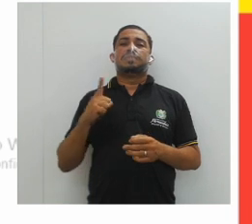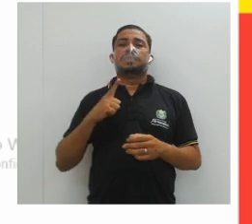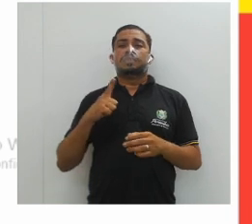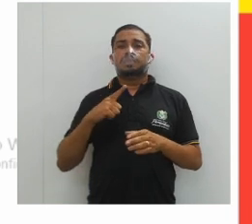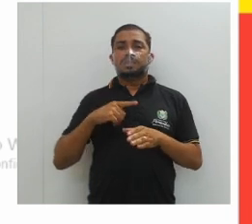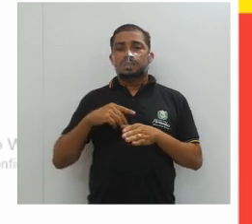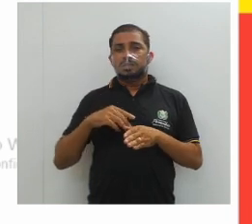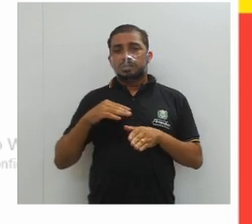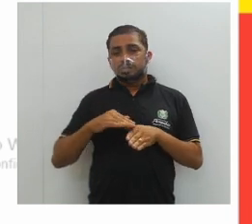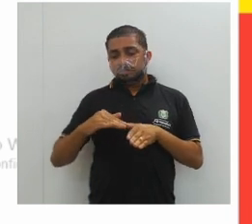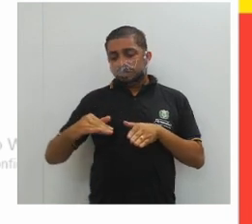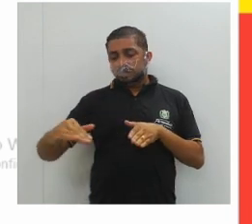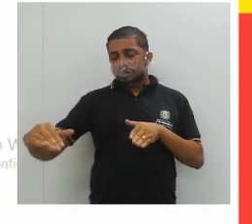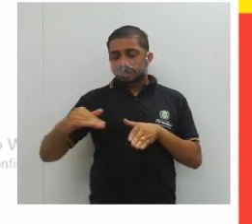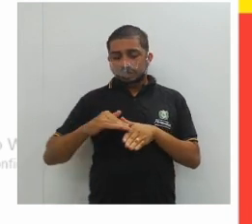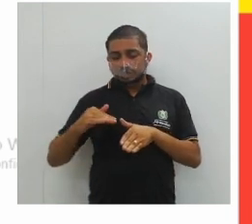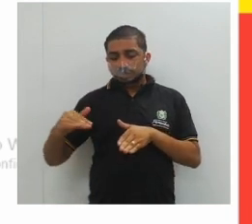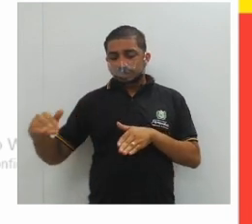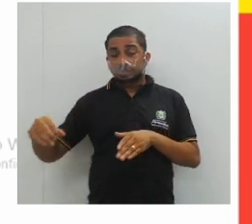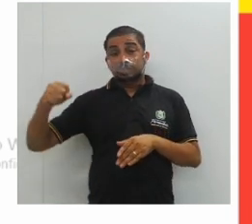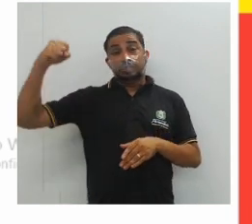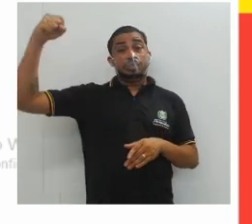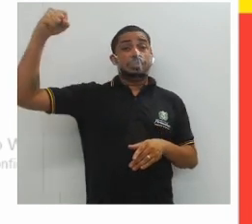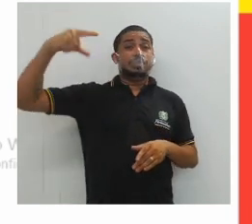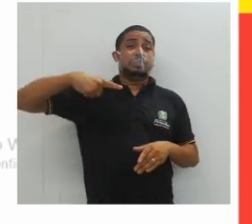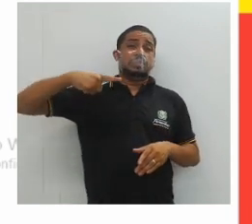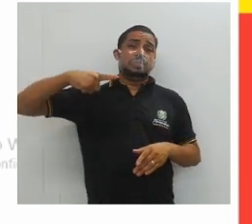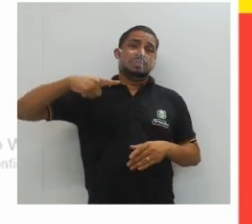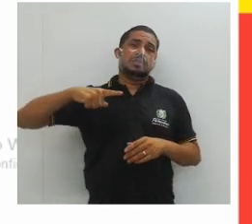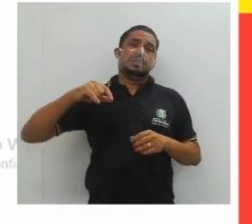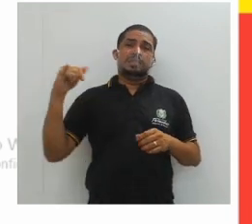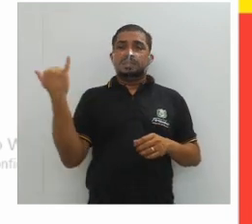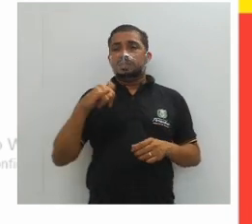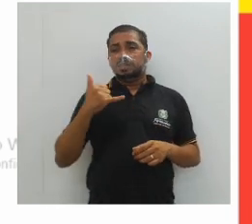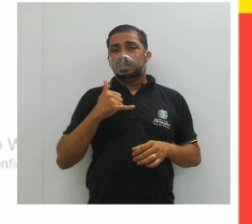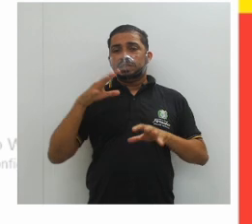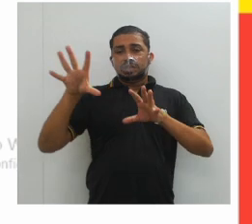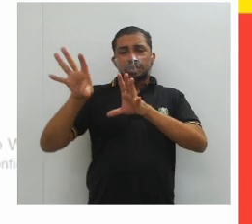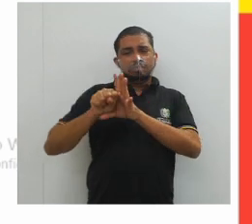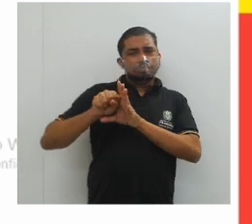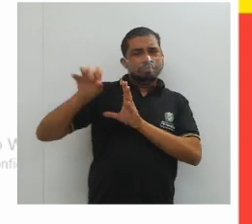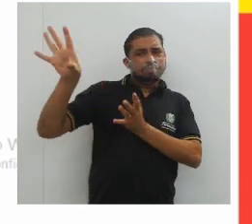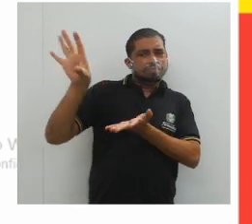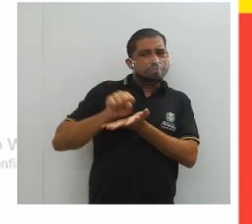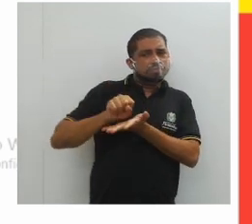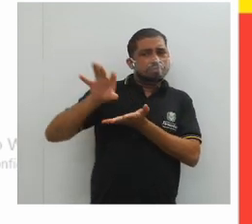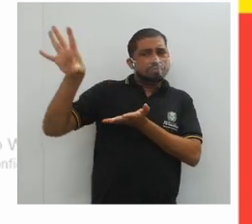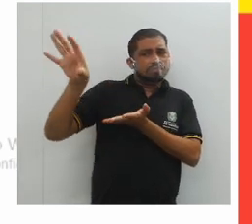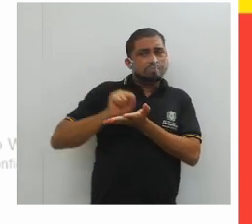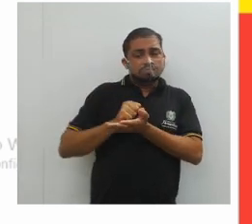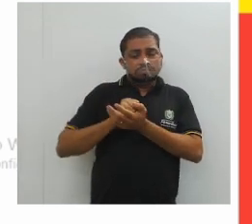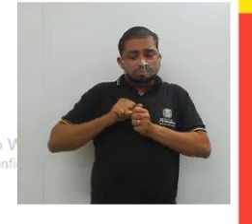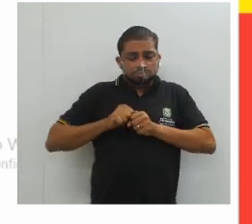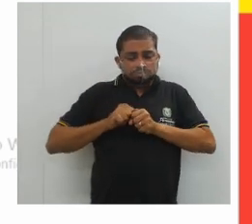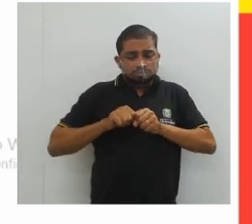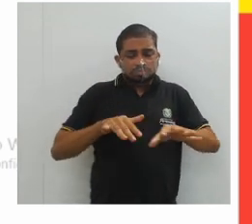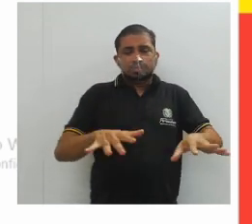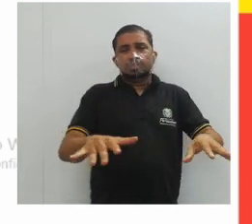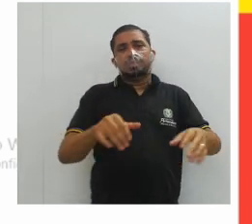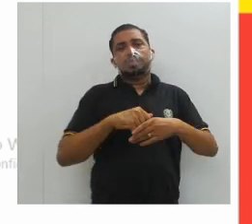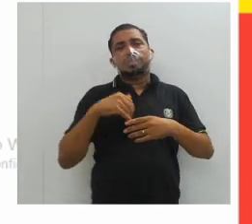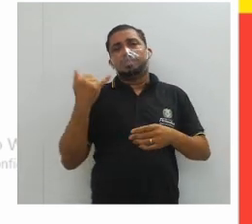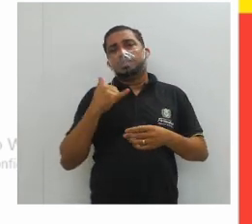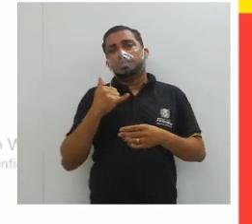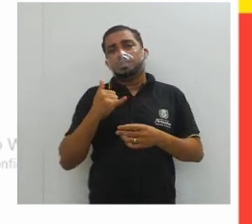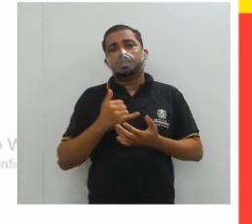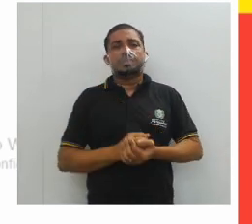plataformas, né, de sol, de captação solar, onde a energia do sol é captada e é colocada na rede da companhia